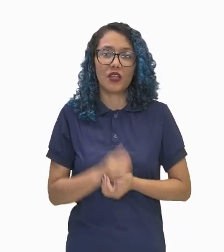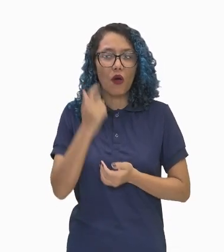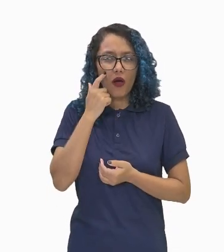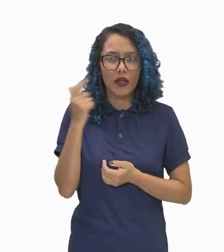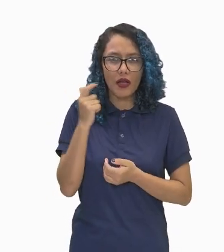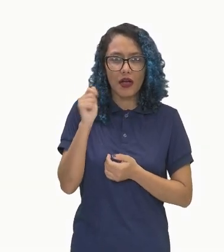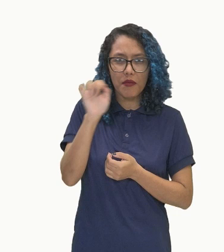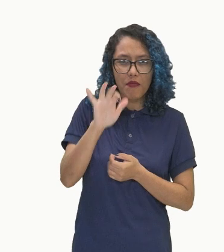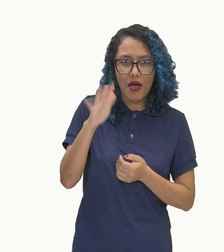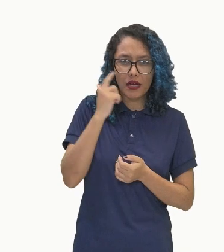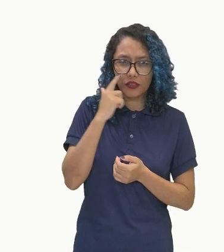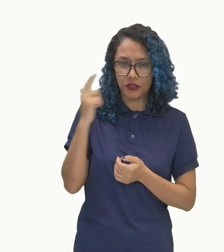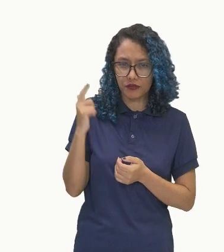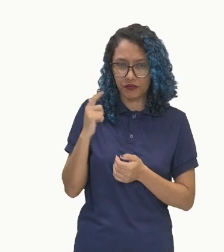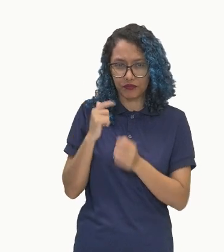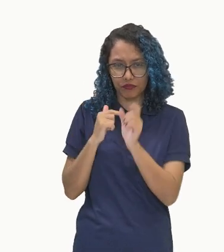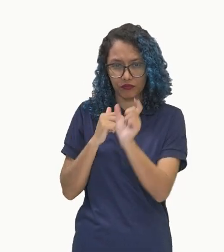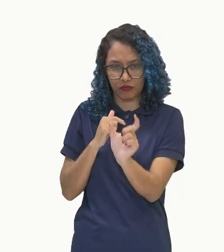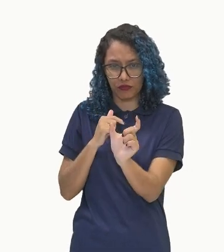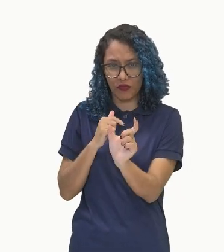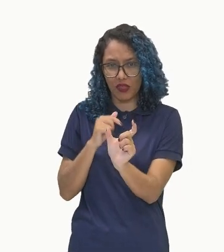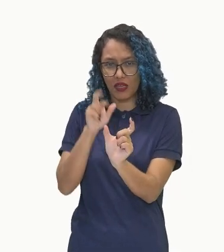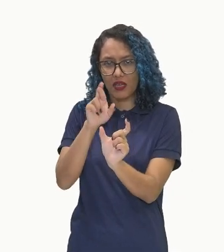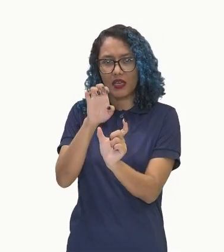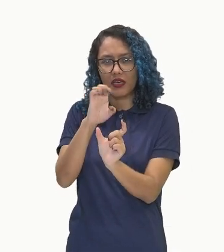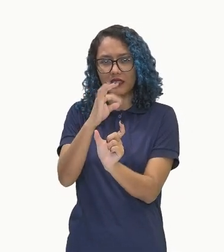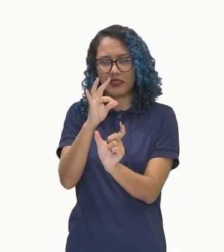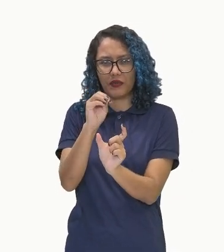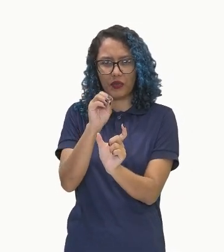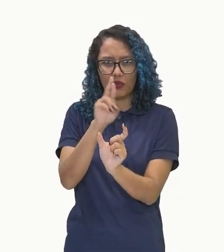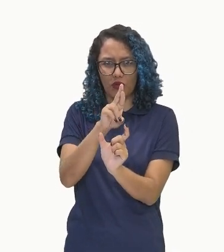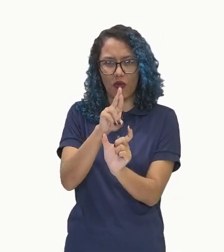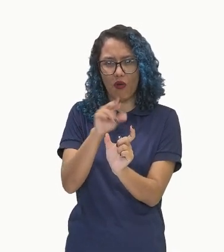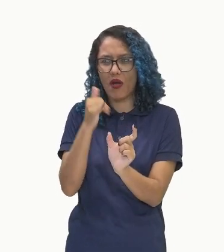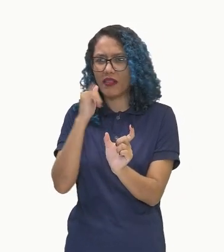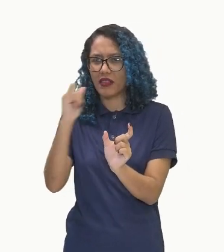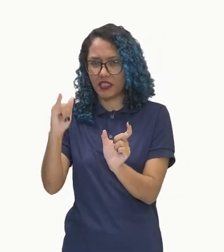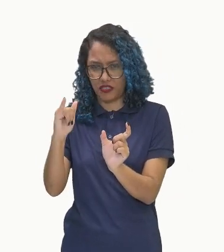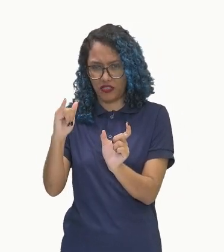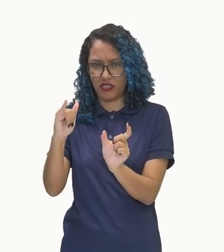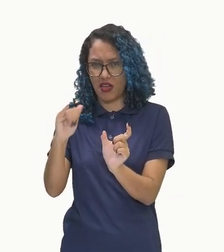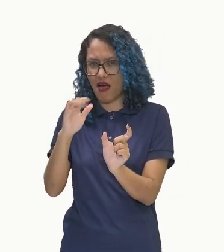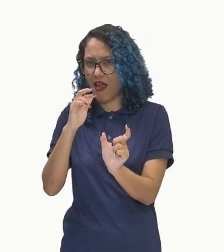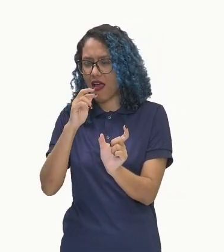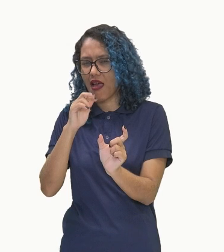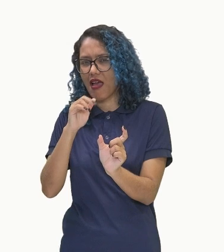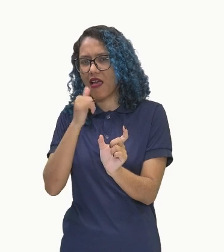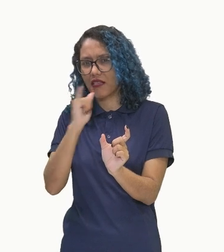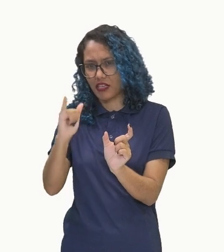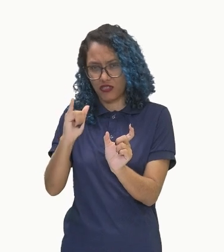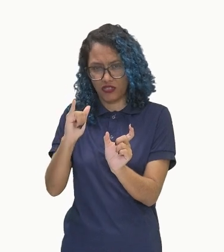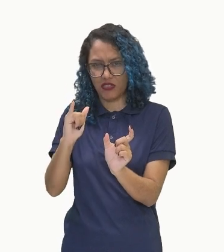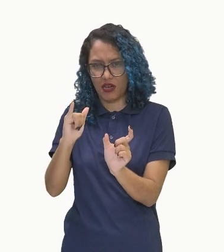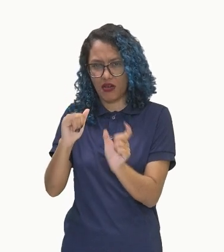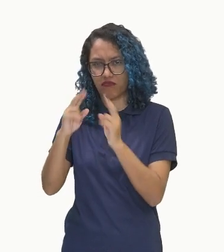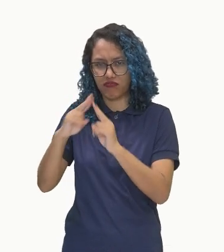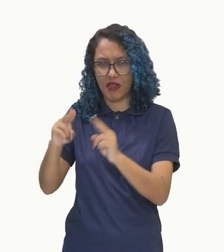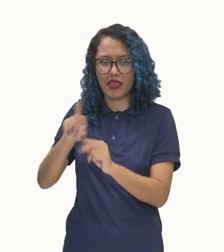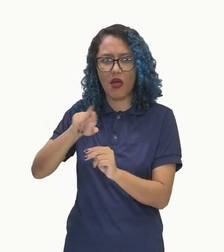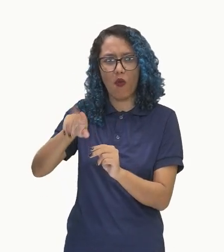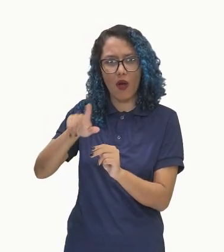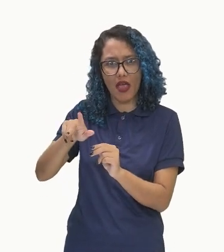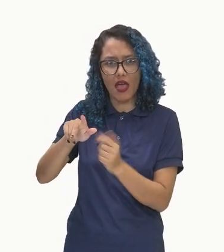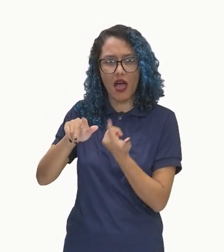O receptor elétrico, como nós podemos definir aí, o receptor elétrico